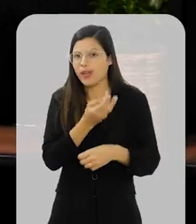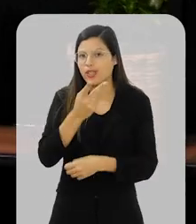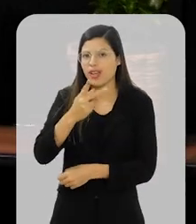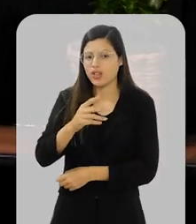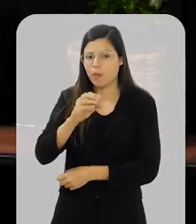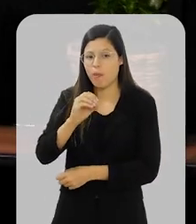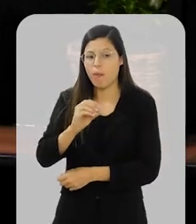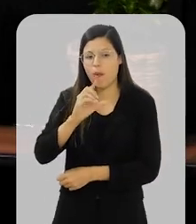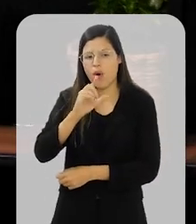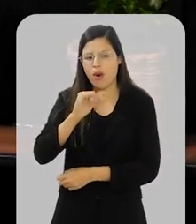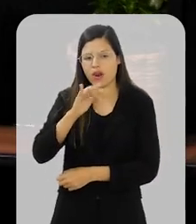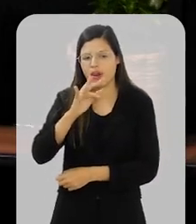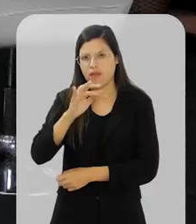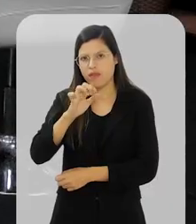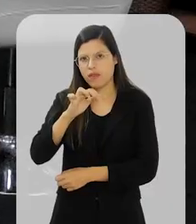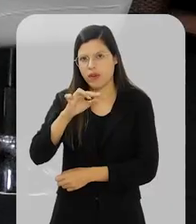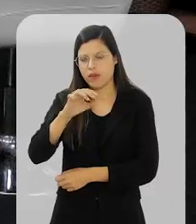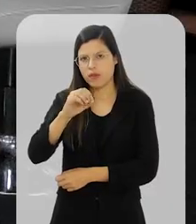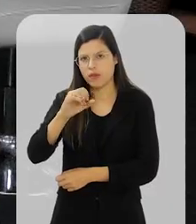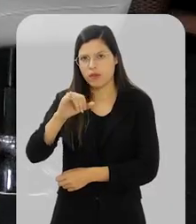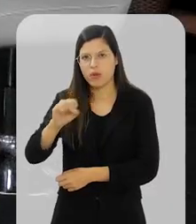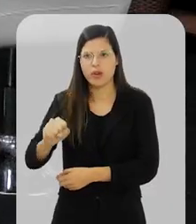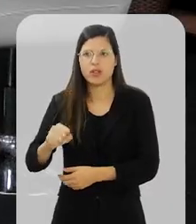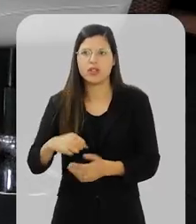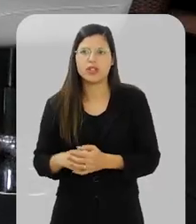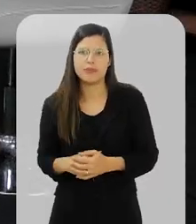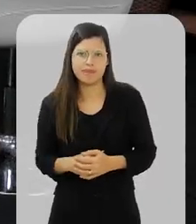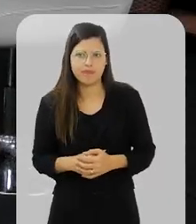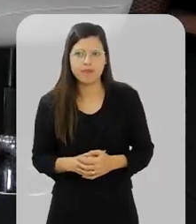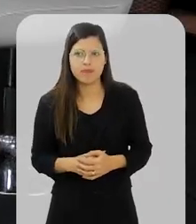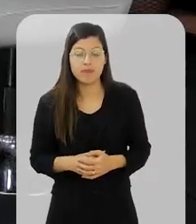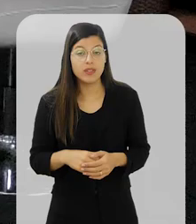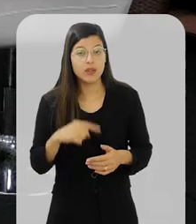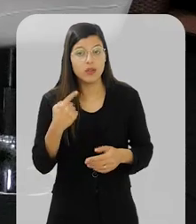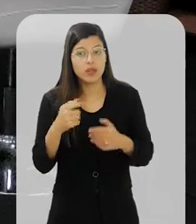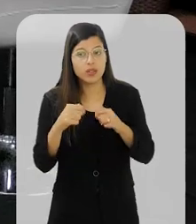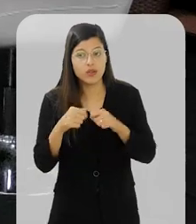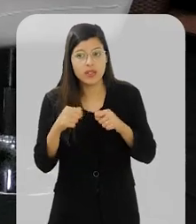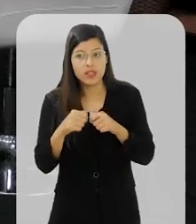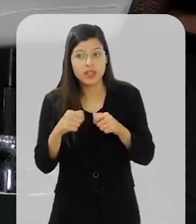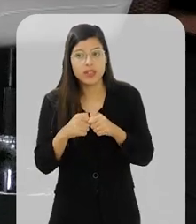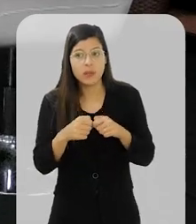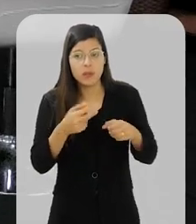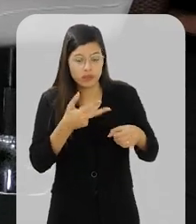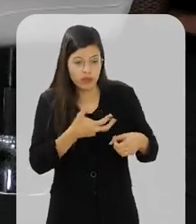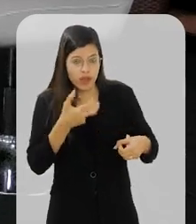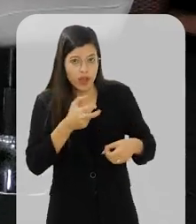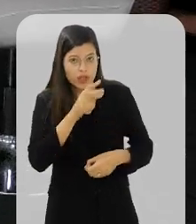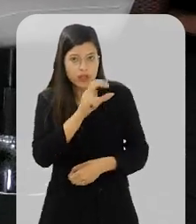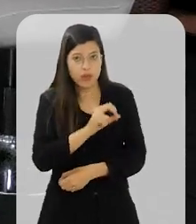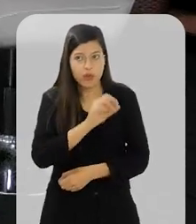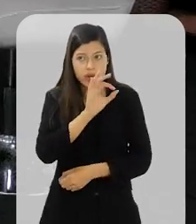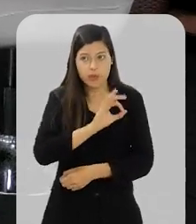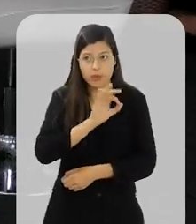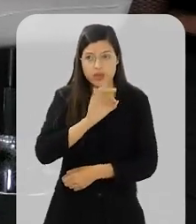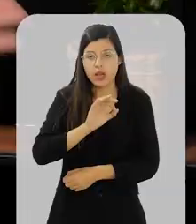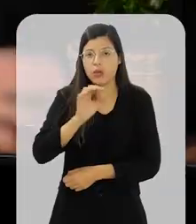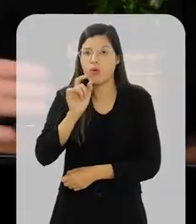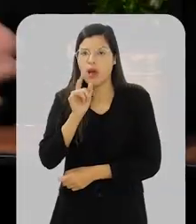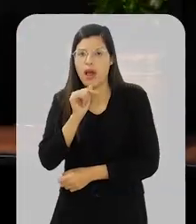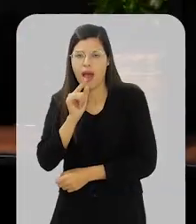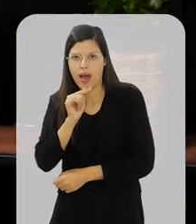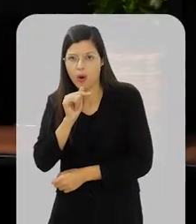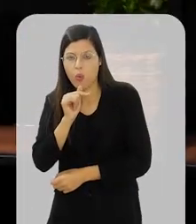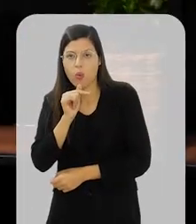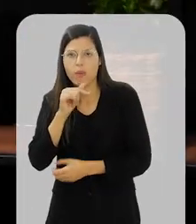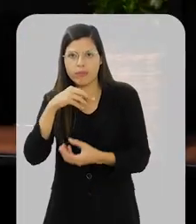extrair através desse método. E como que é esse processo, né, que vocês fazem? O que nós fazemos é um extrato hidroalcoólico, né? Então ele é 50% com